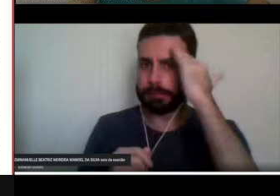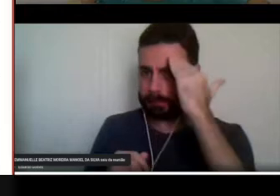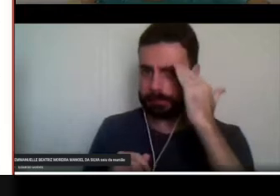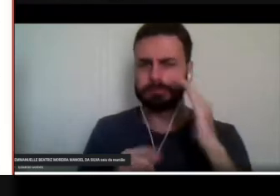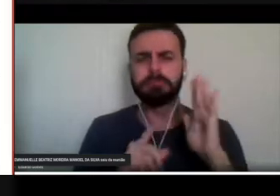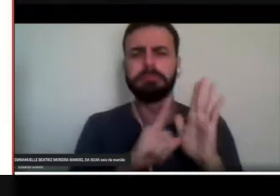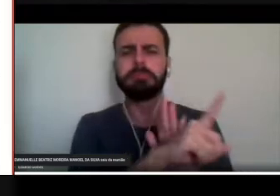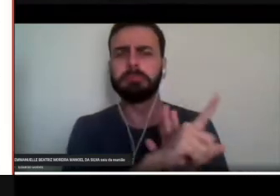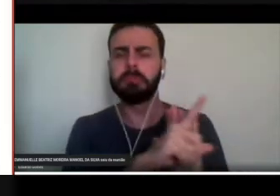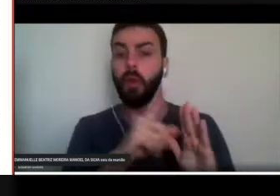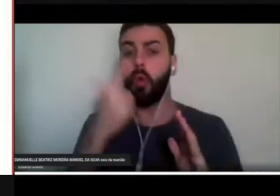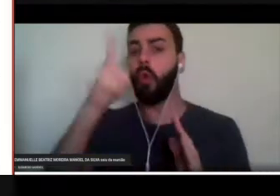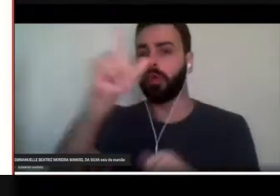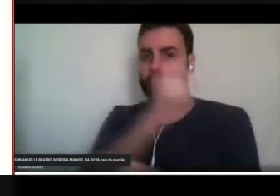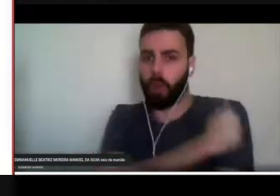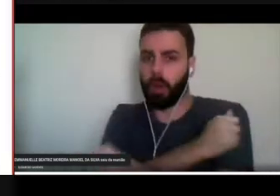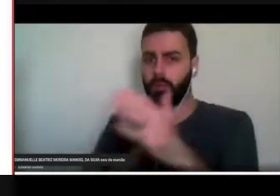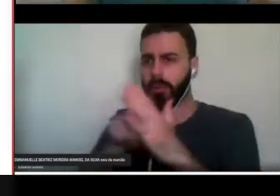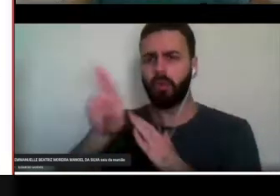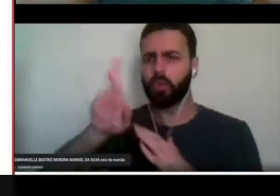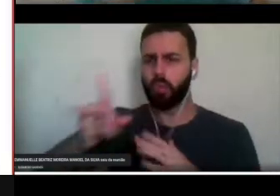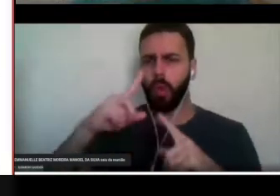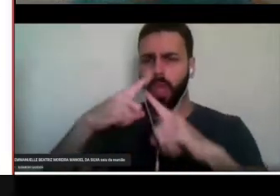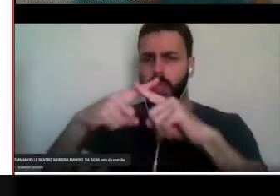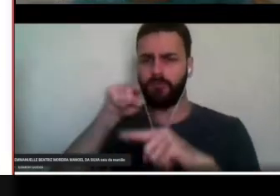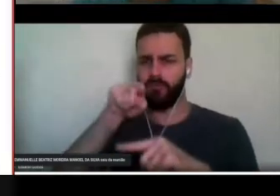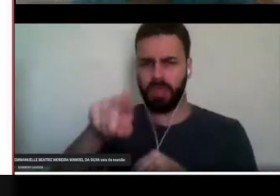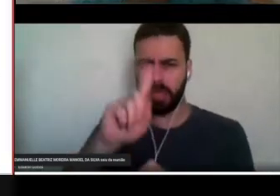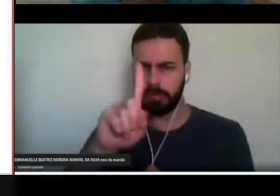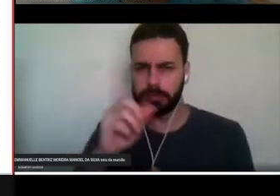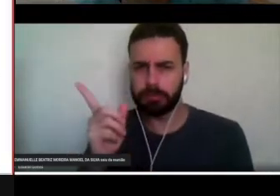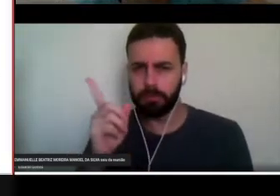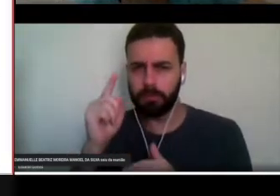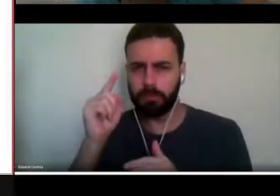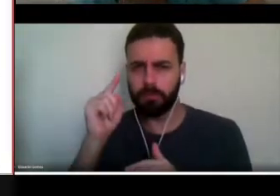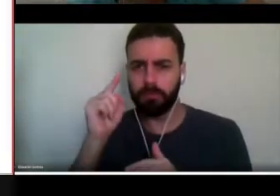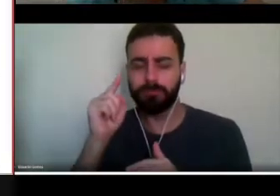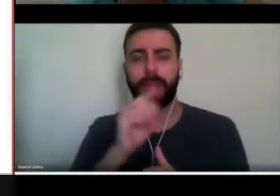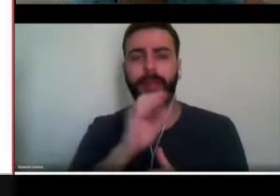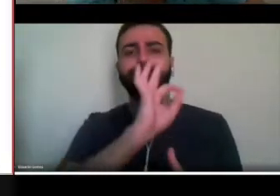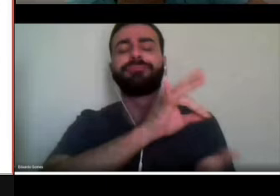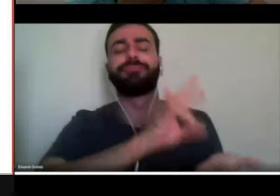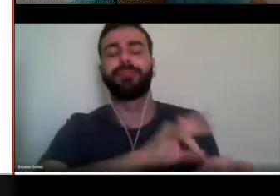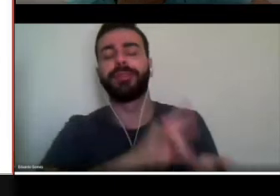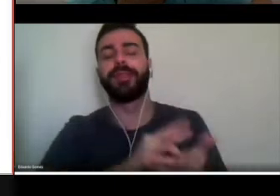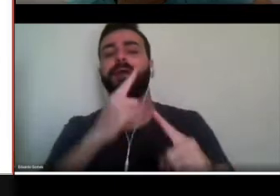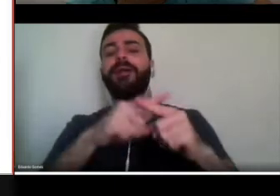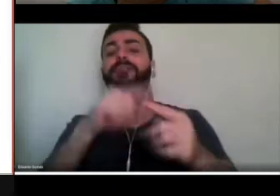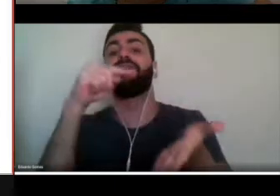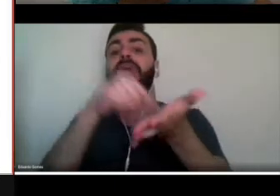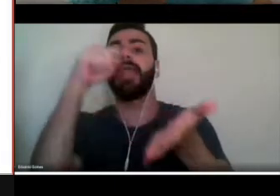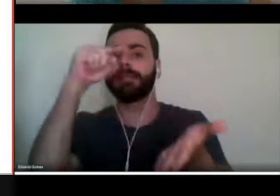Hã? Não seria o produto? Ah, é o produto. Tá certo. É o produto.